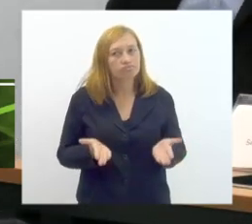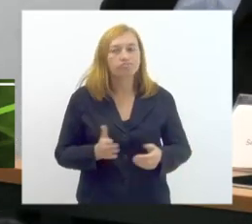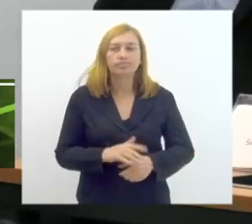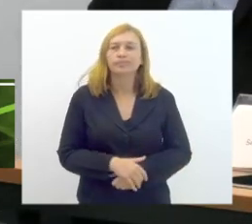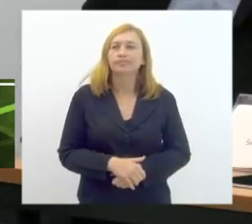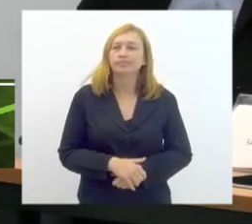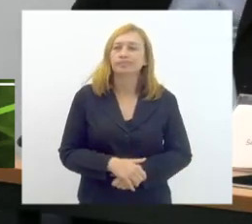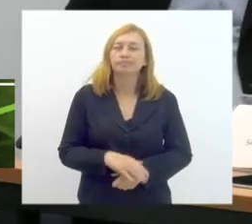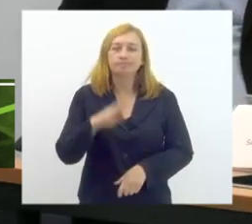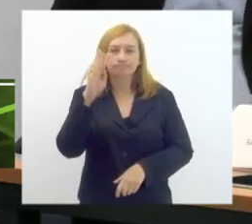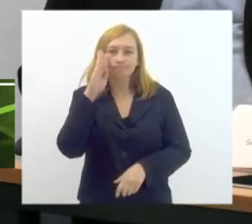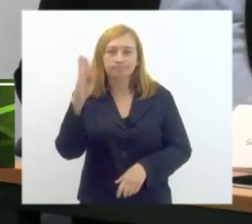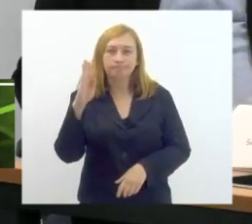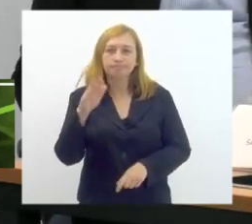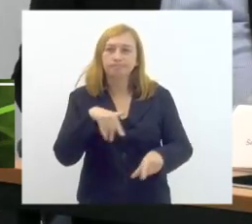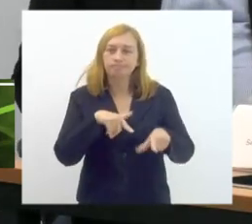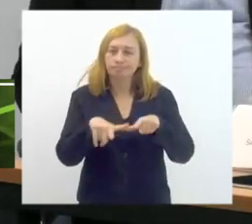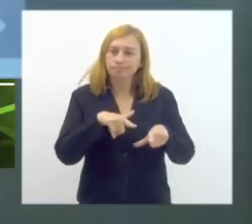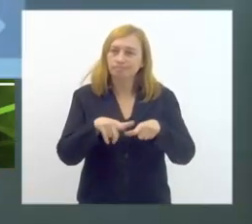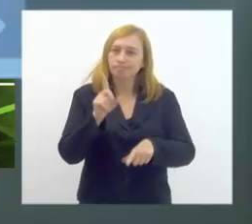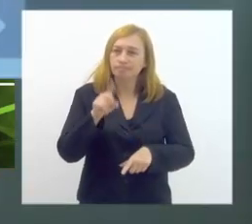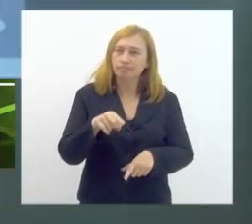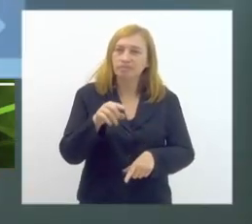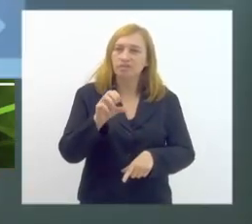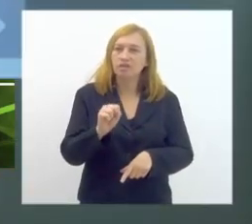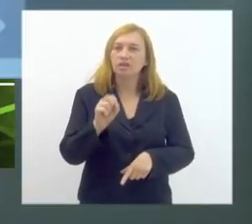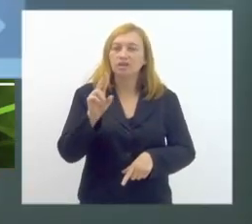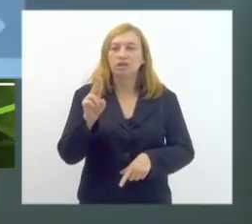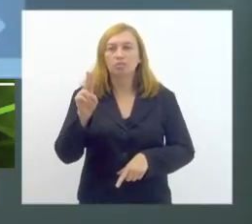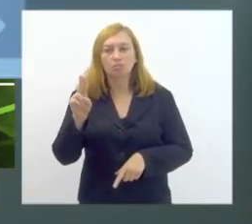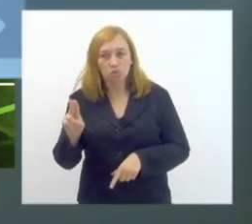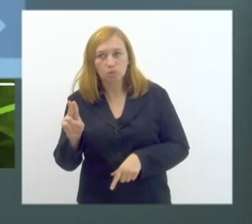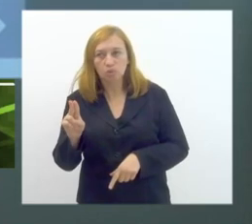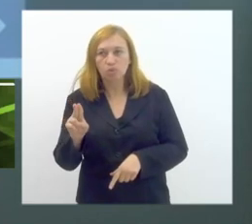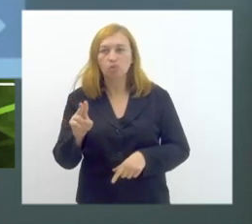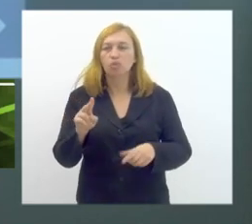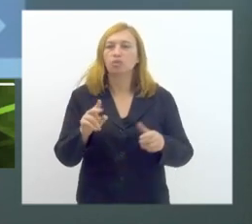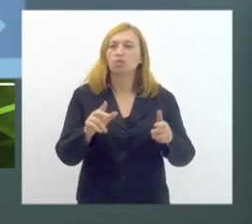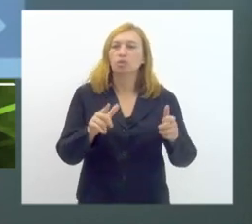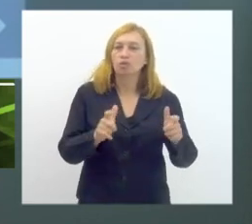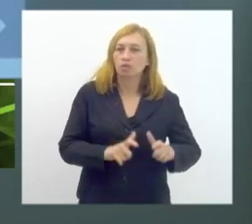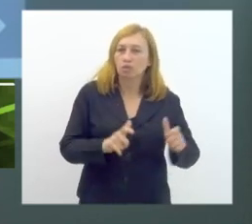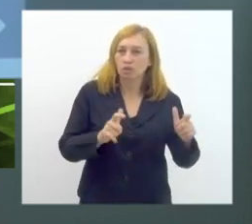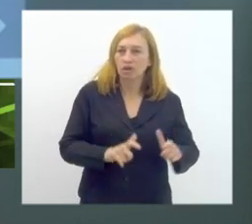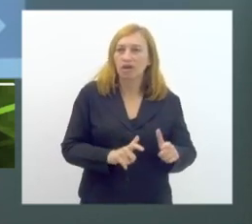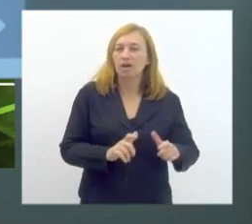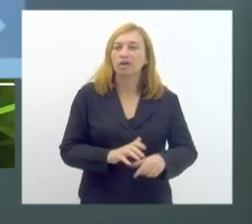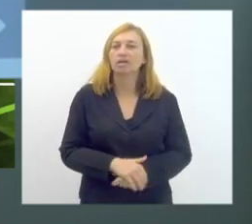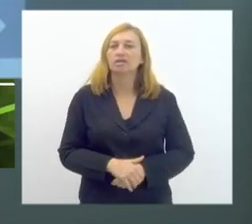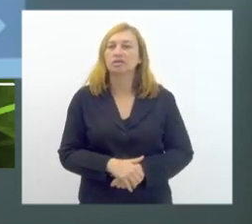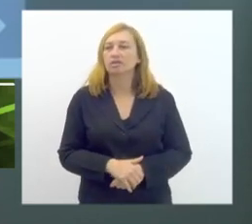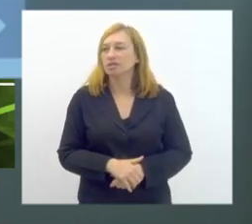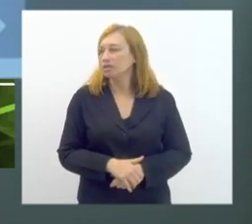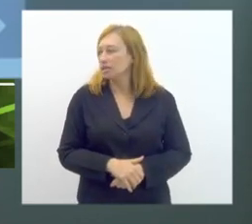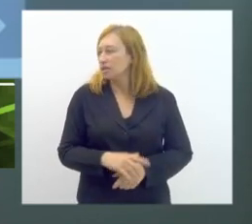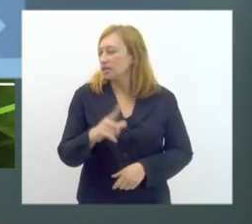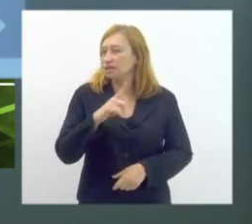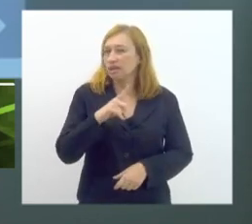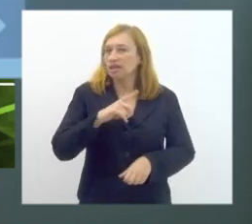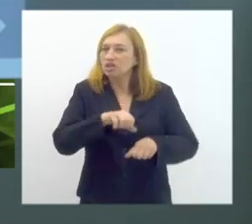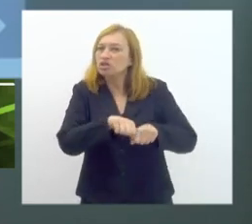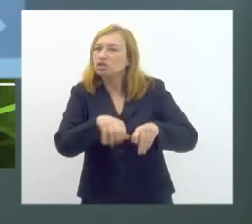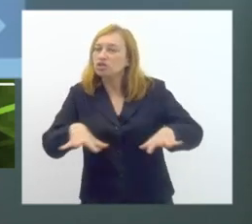a nossa principal atuação é o nosso SAMU regional. Nosso SAMU ele tem